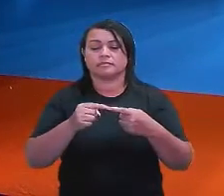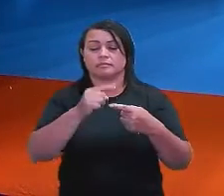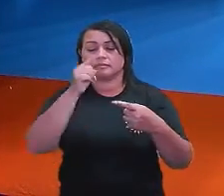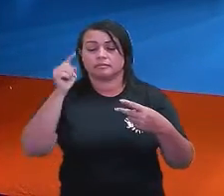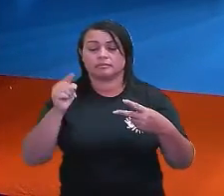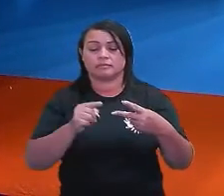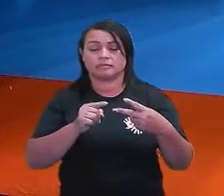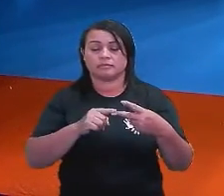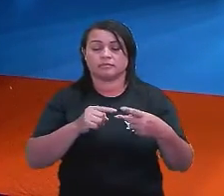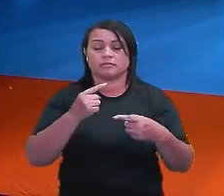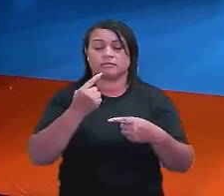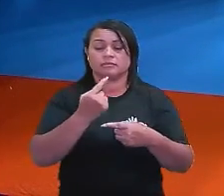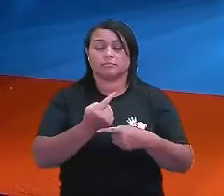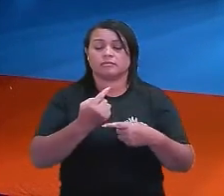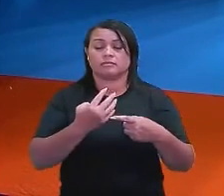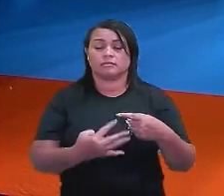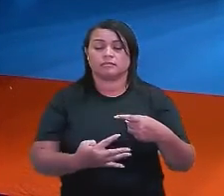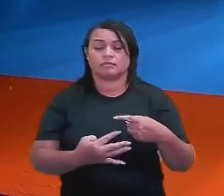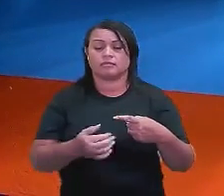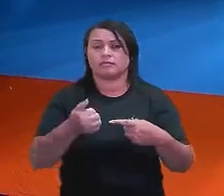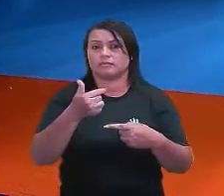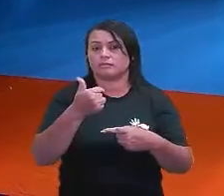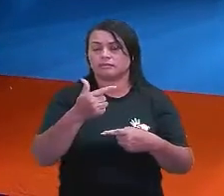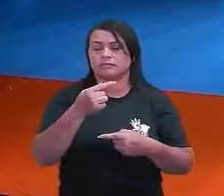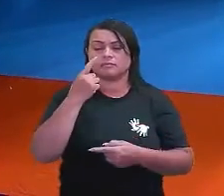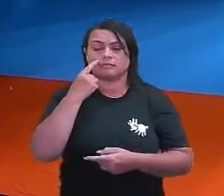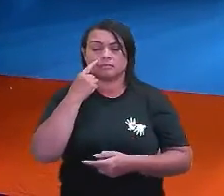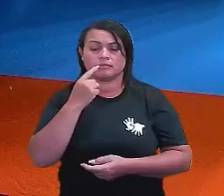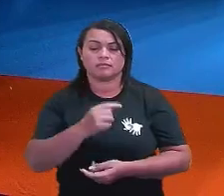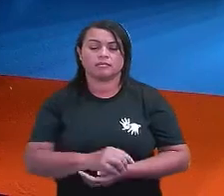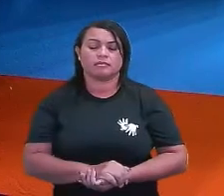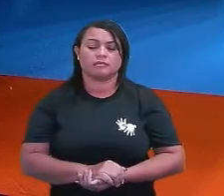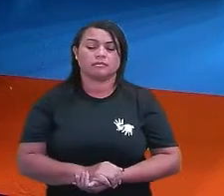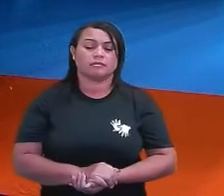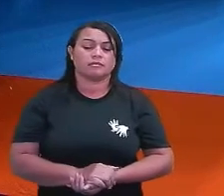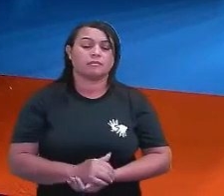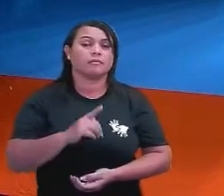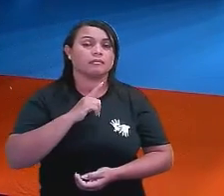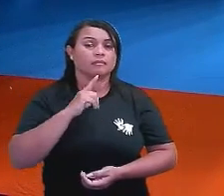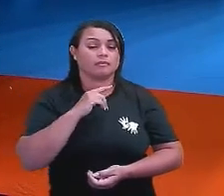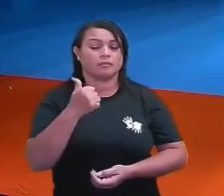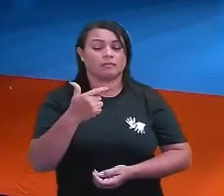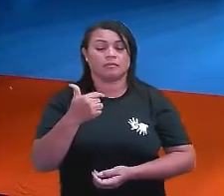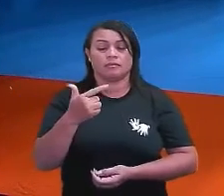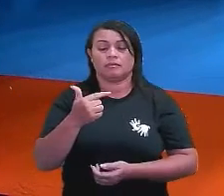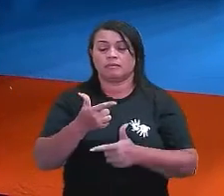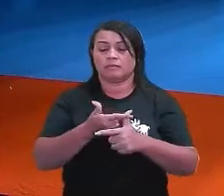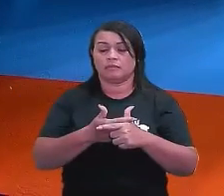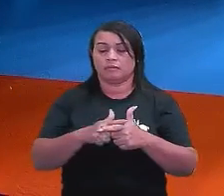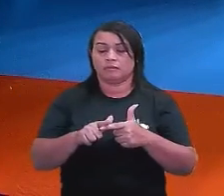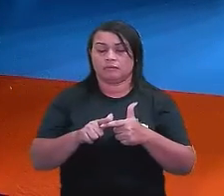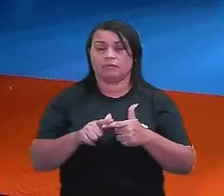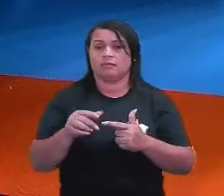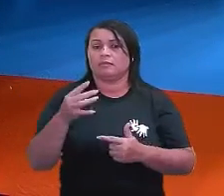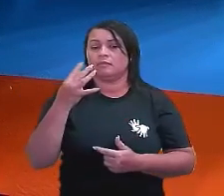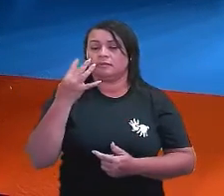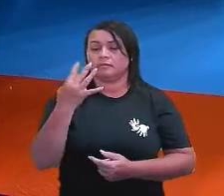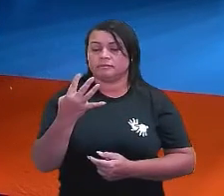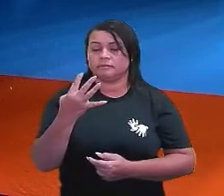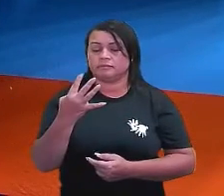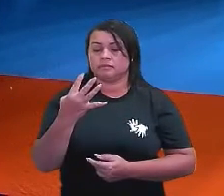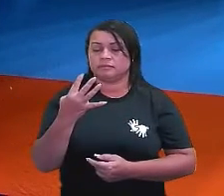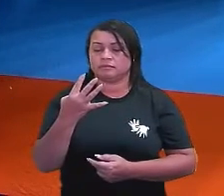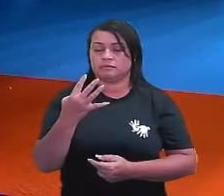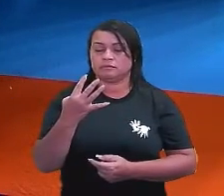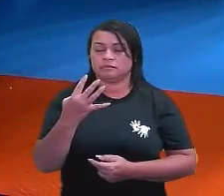baixo, ó. 1/4 de 12. Eu vou pegar o 12, vou dividir por 4.